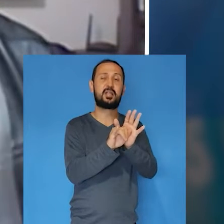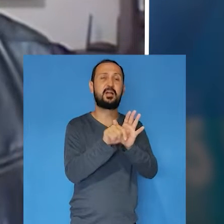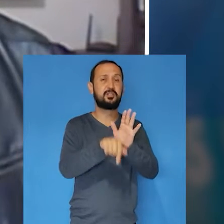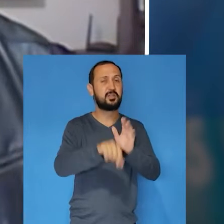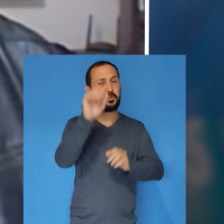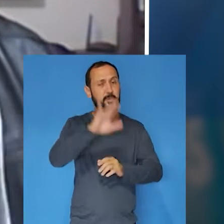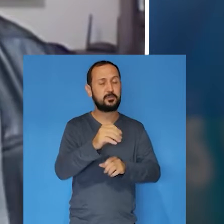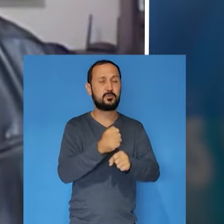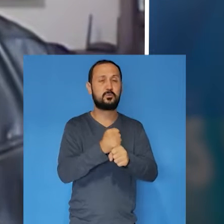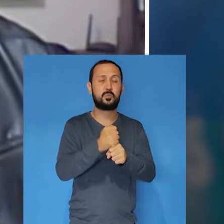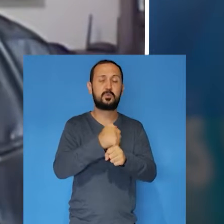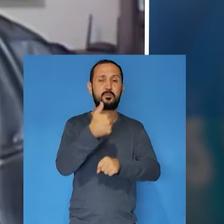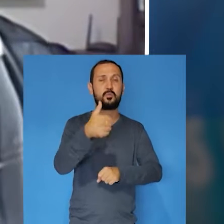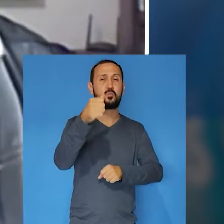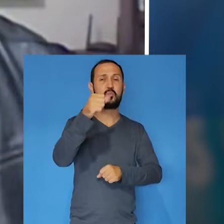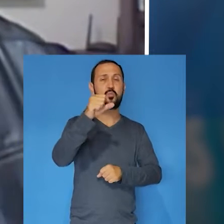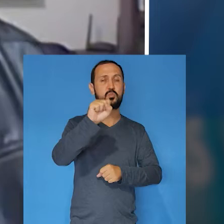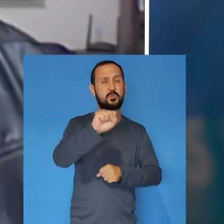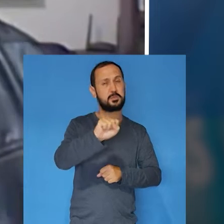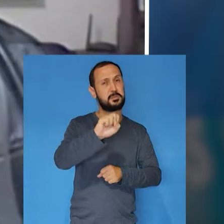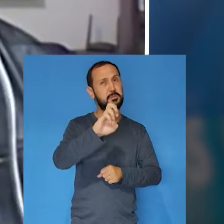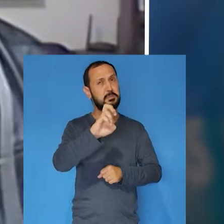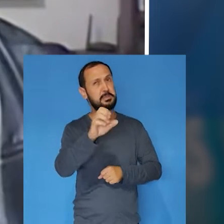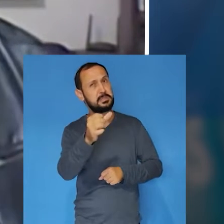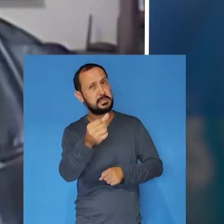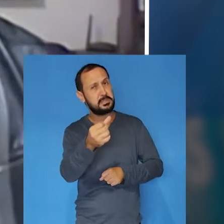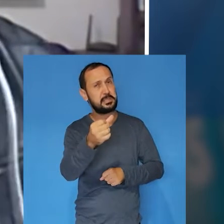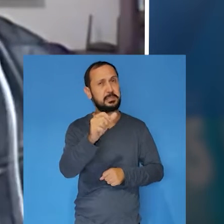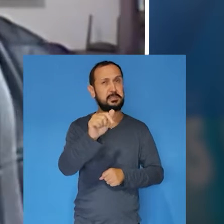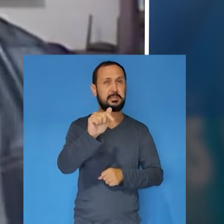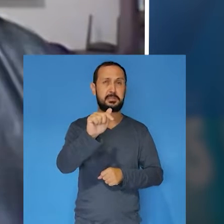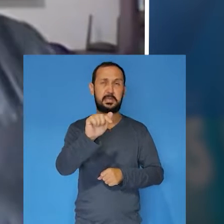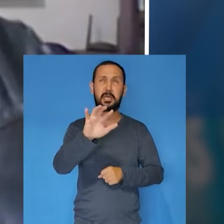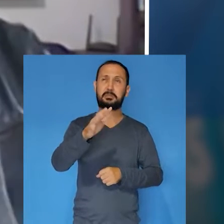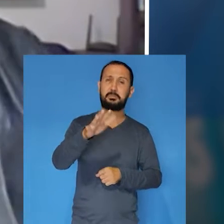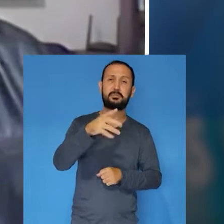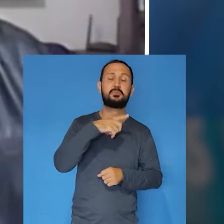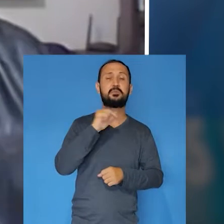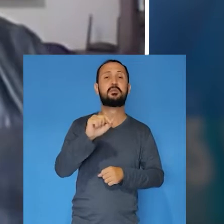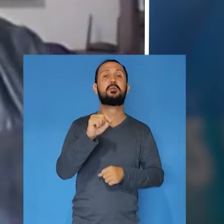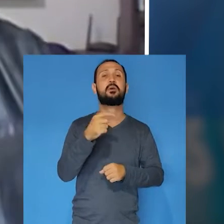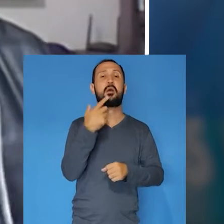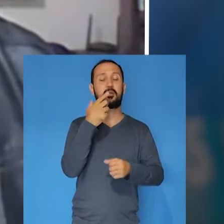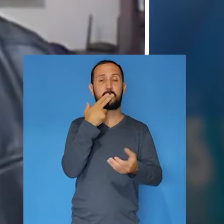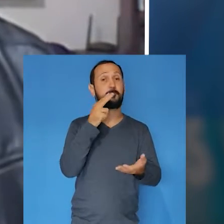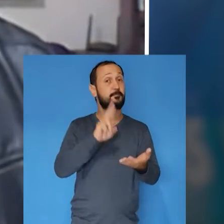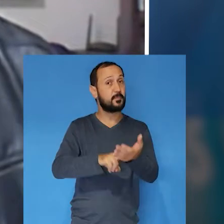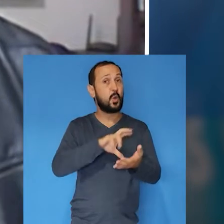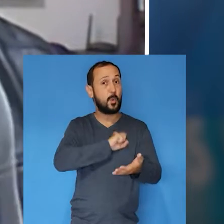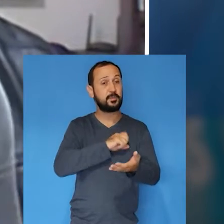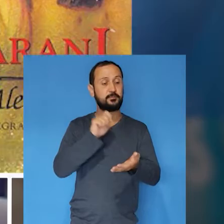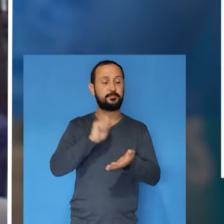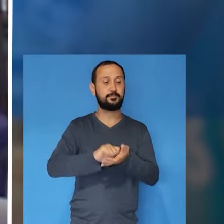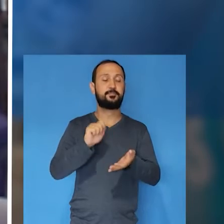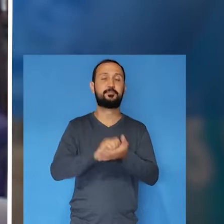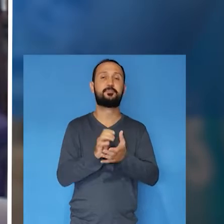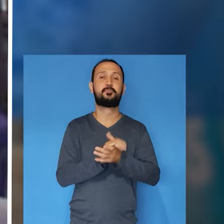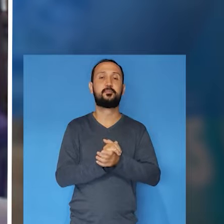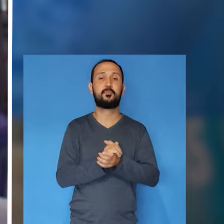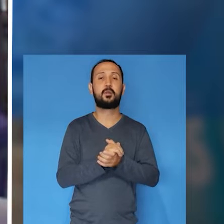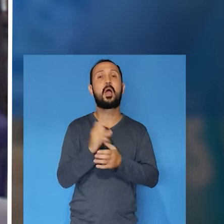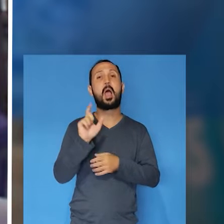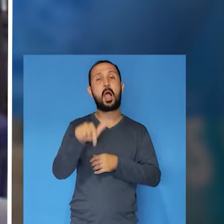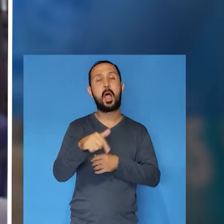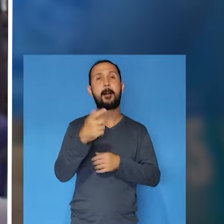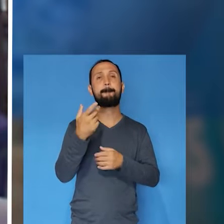identidade nacional em 1856 e 57, é um exemplo, né, de um romance publicado nos jornais. Por